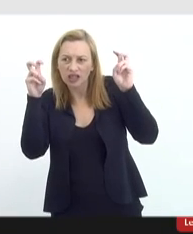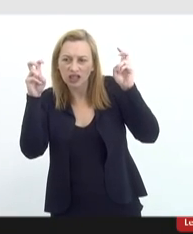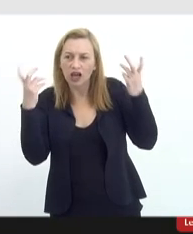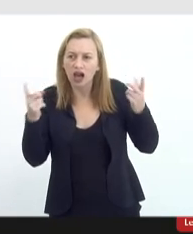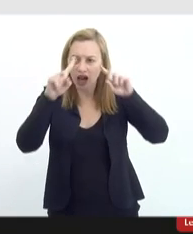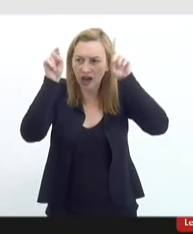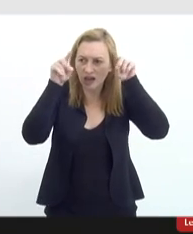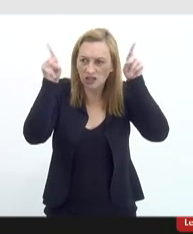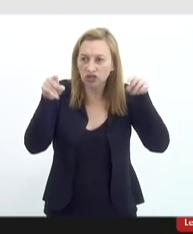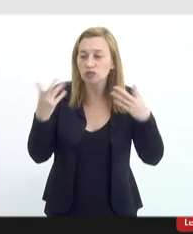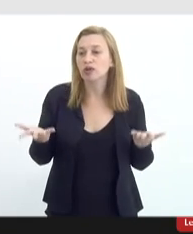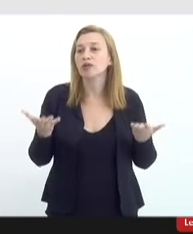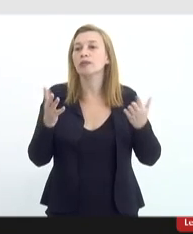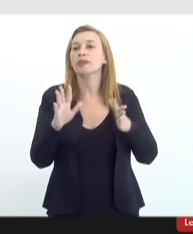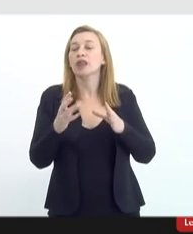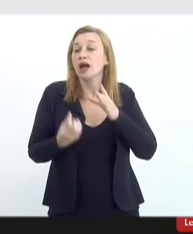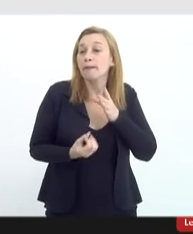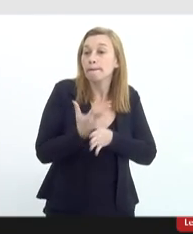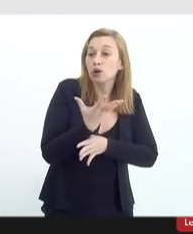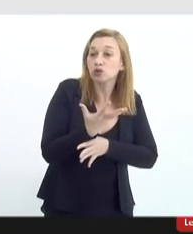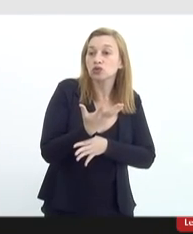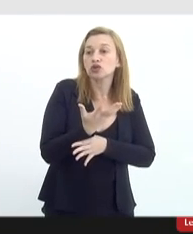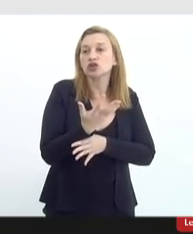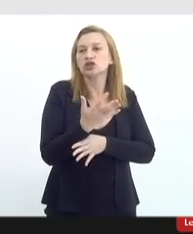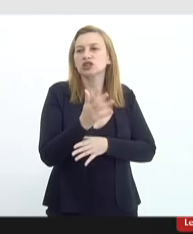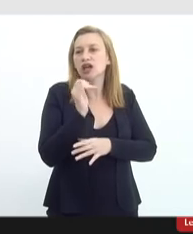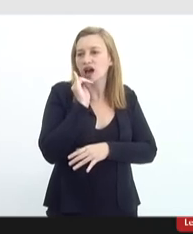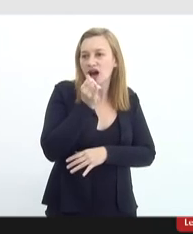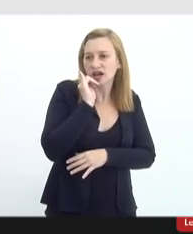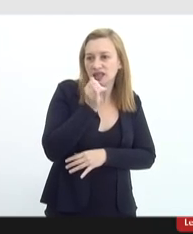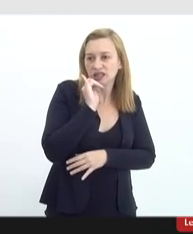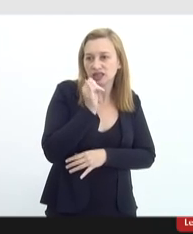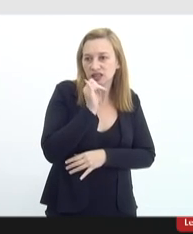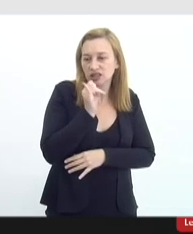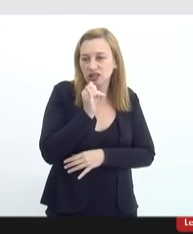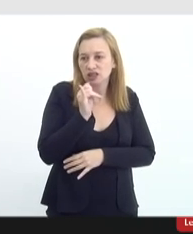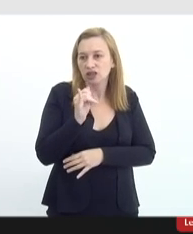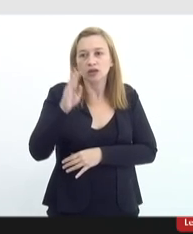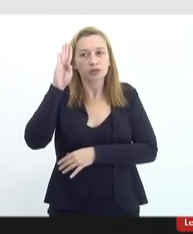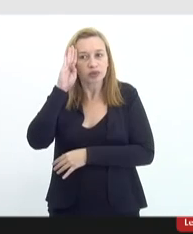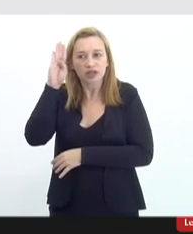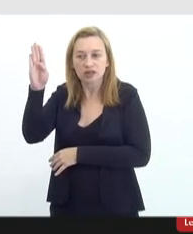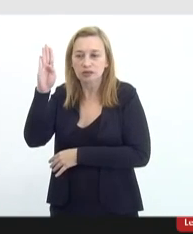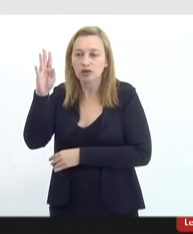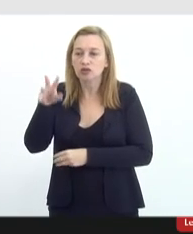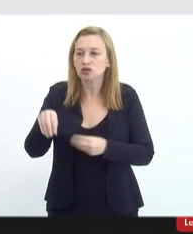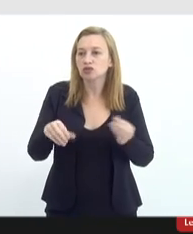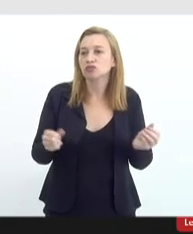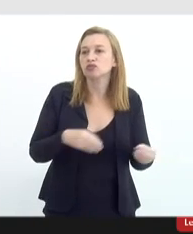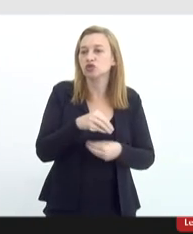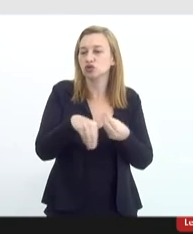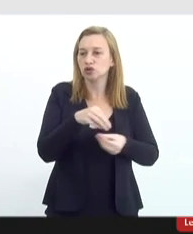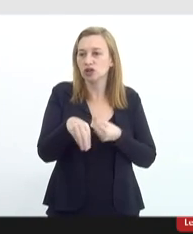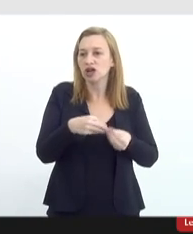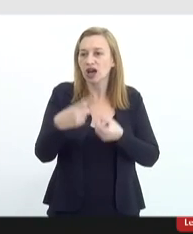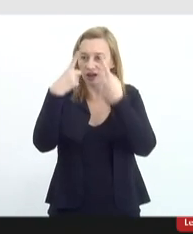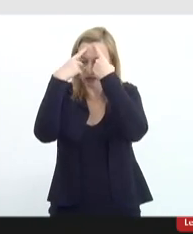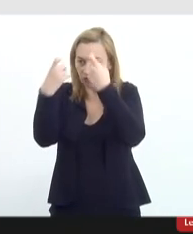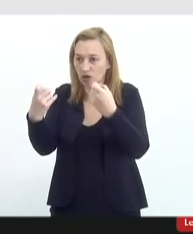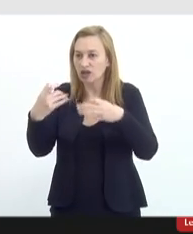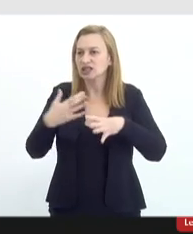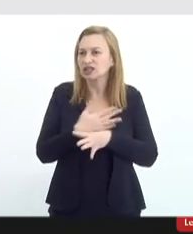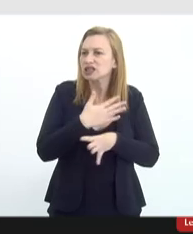também um fenômeno produzido em termos das narrativas e os atores que são principalmente envolvidos, né? Então, a violência